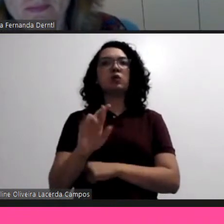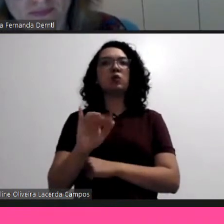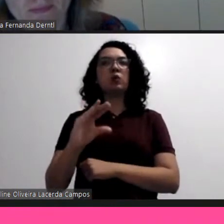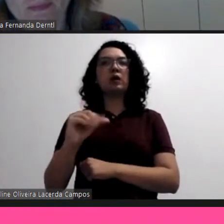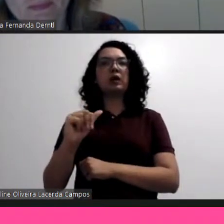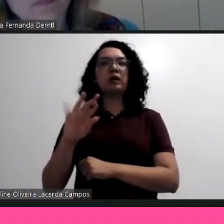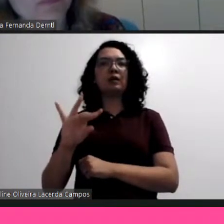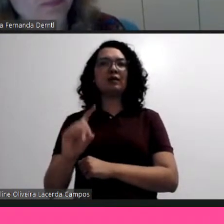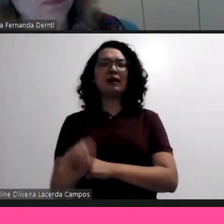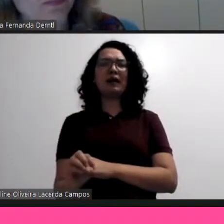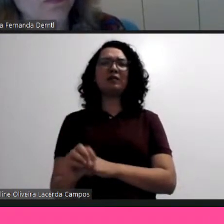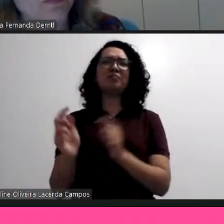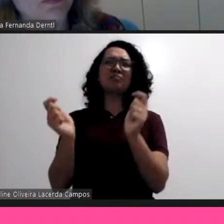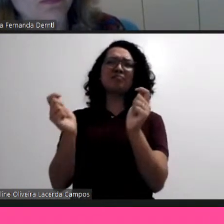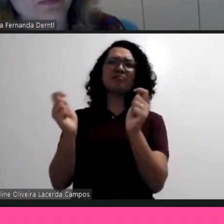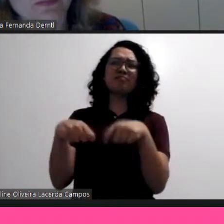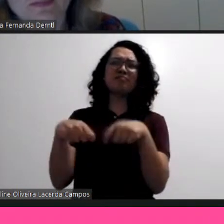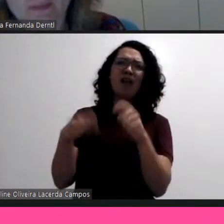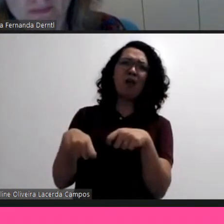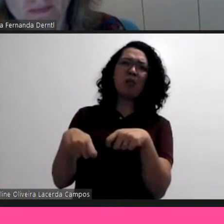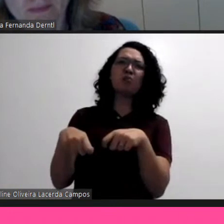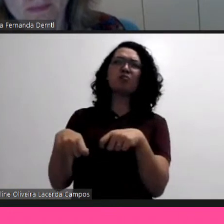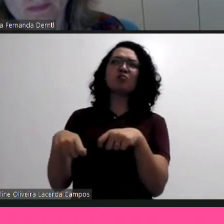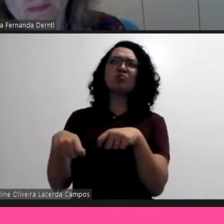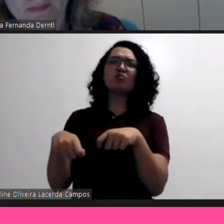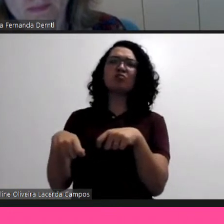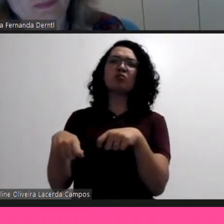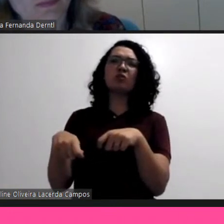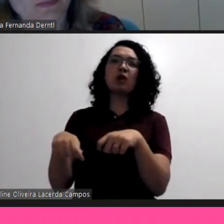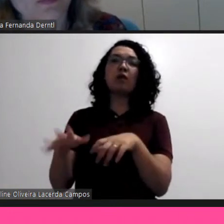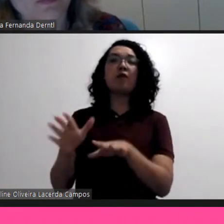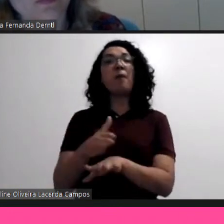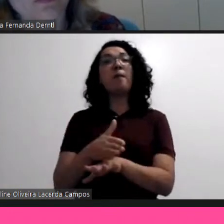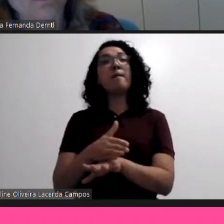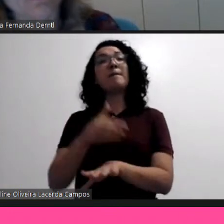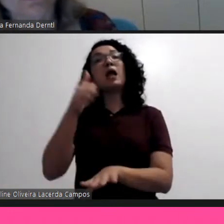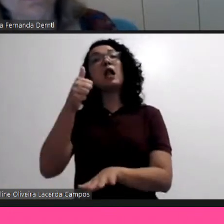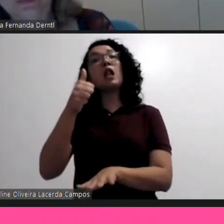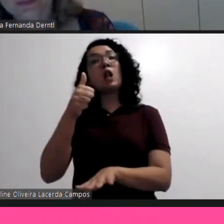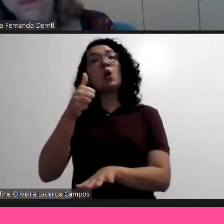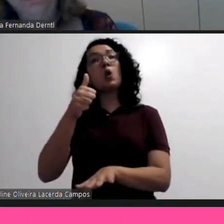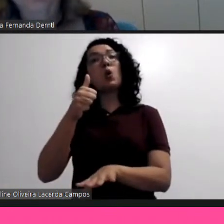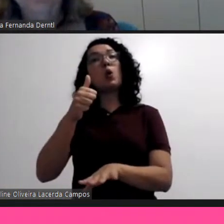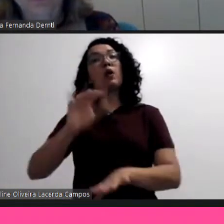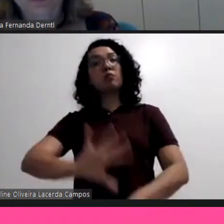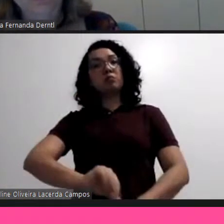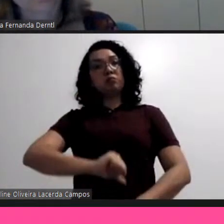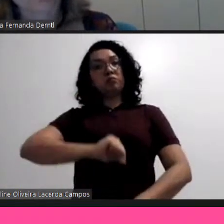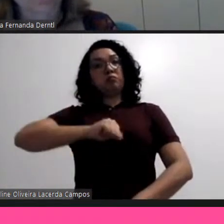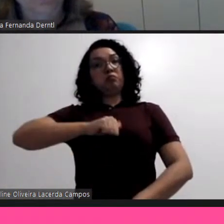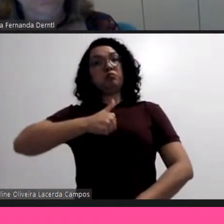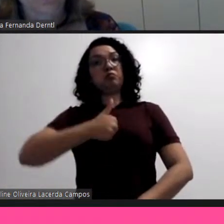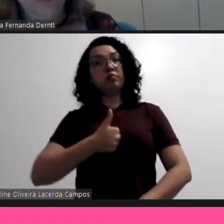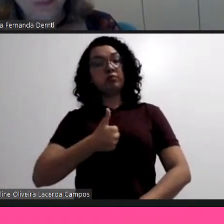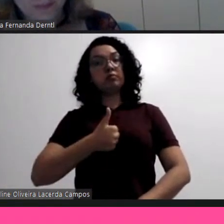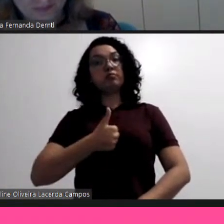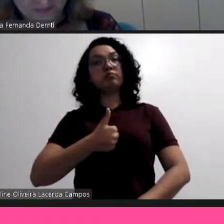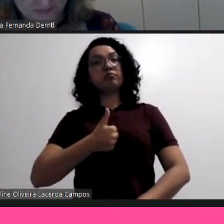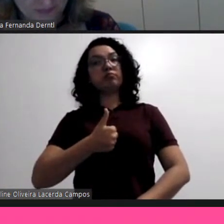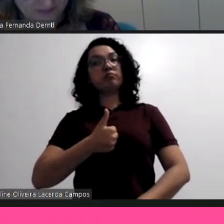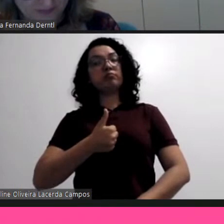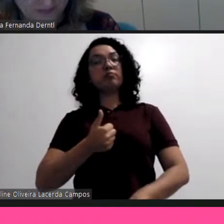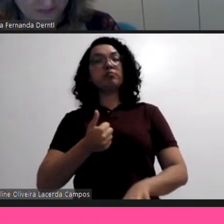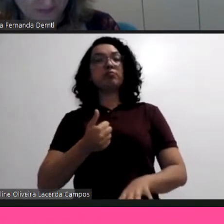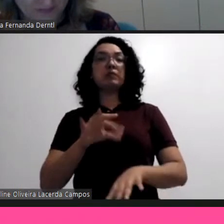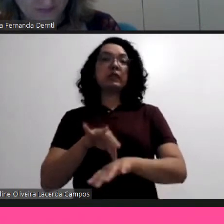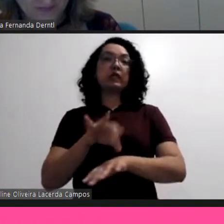contemporaneidade. Eu mudaria o verbo. Eu acho que não é resgatar a autoestima, mas a arquitetura pode